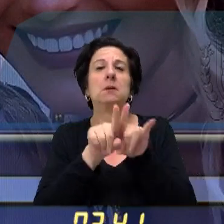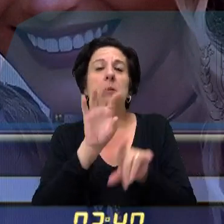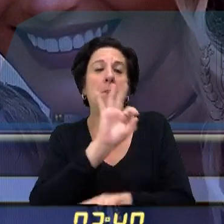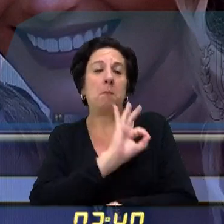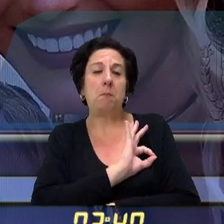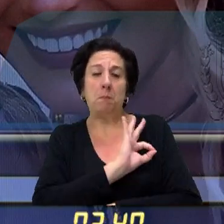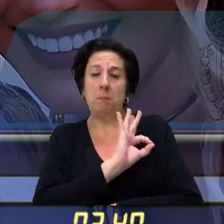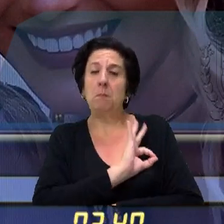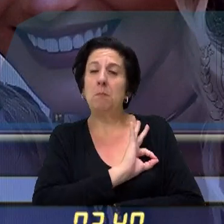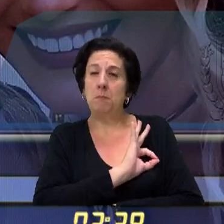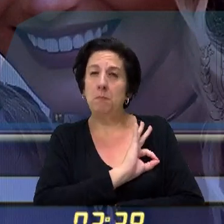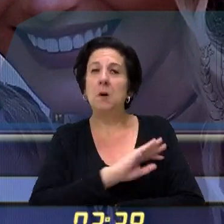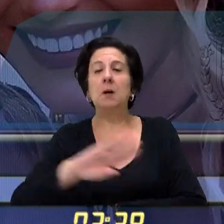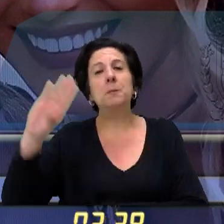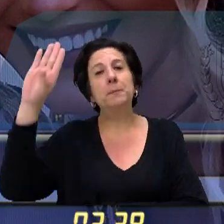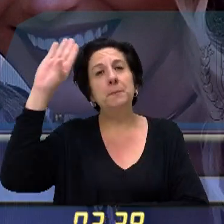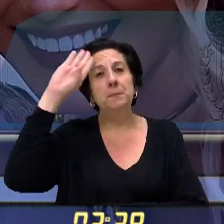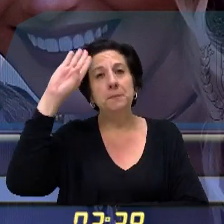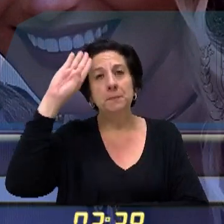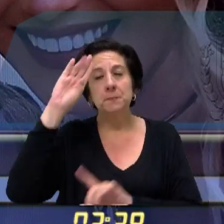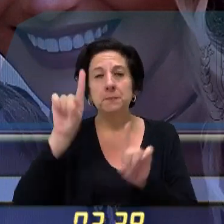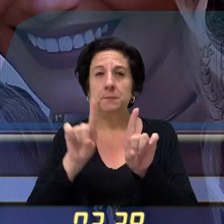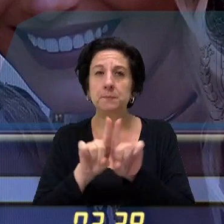Polícia e da Brigada Militar